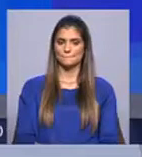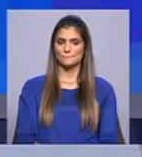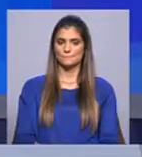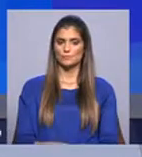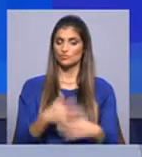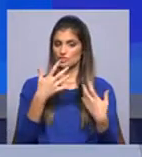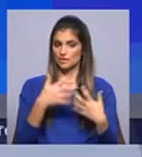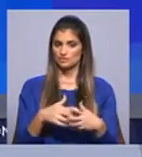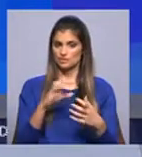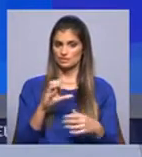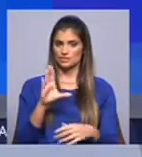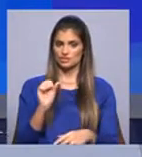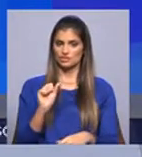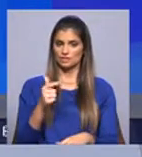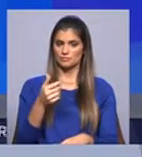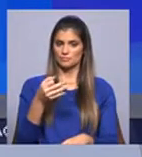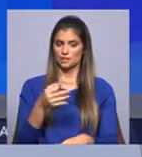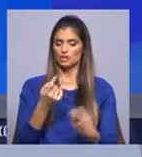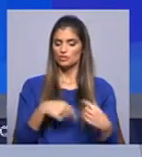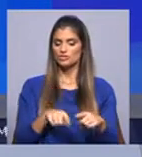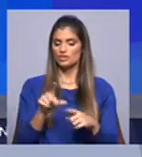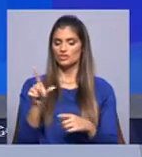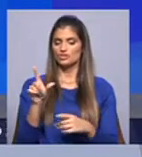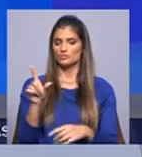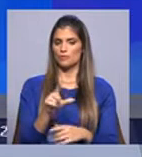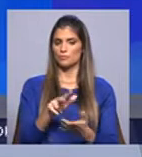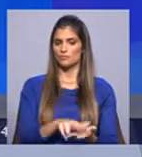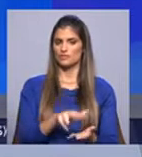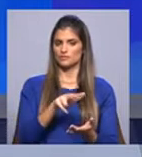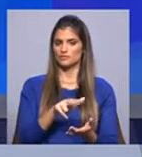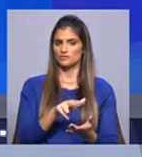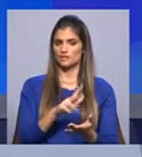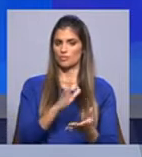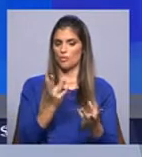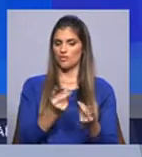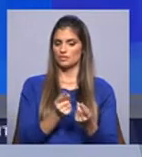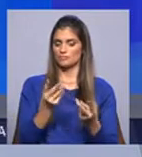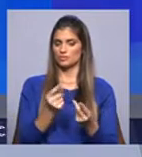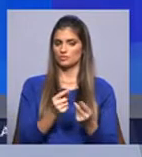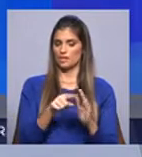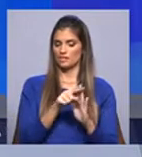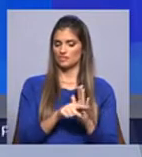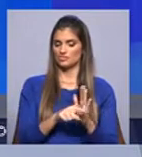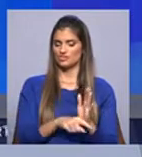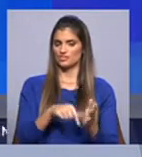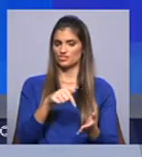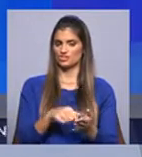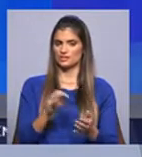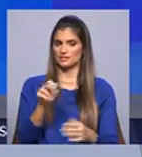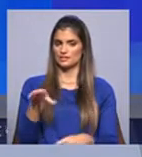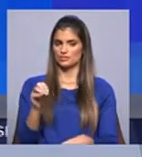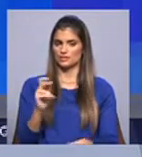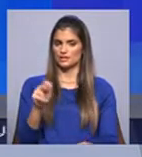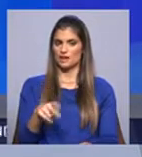Os sindicatos da CGTP estiveram reunidos em Lisboa para aprovar o orçamento e definir a agenda de reivindicações para este ano. O Sérgio Ramos e a Ana